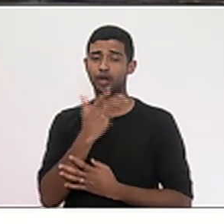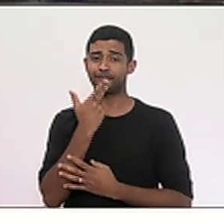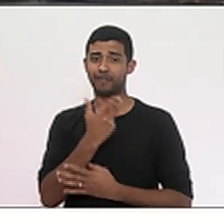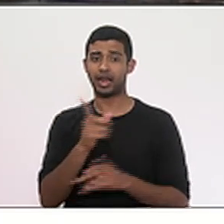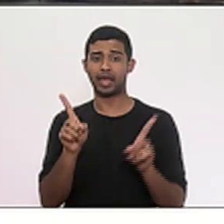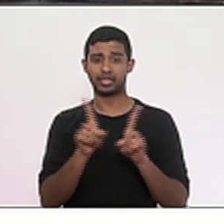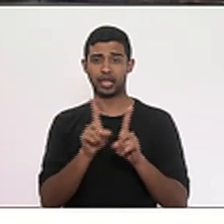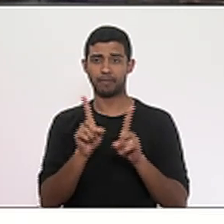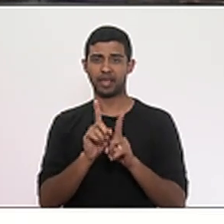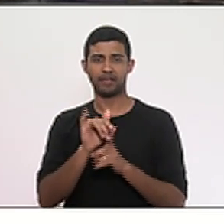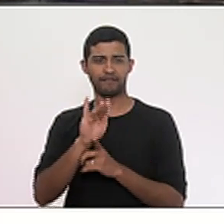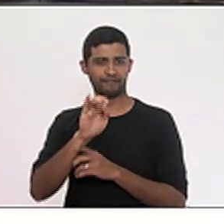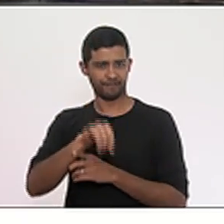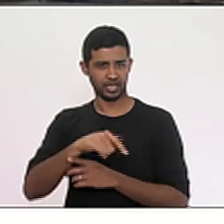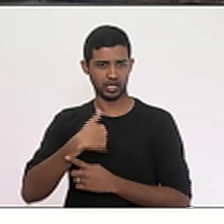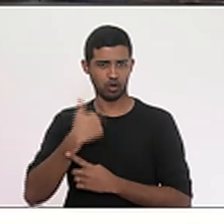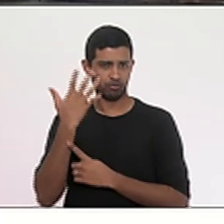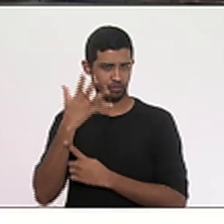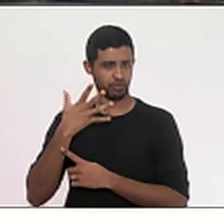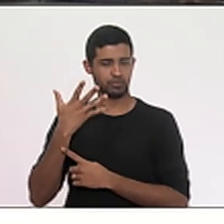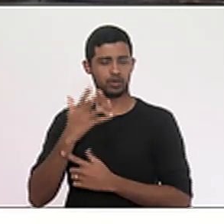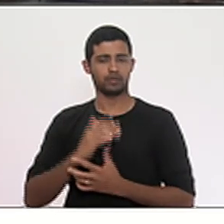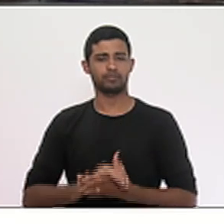mim estar encerrando a minha fala aqui,